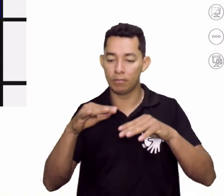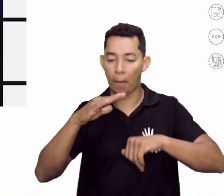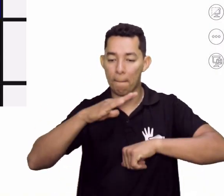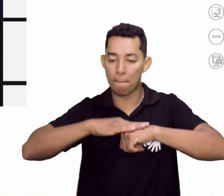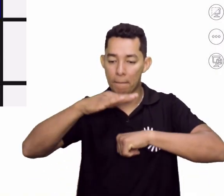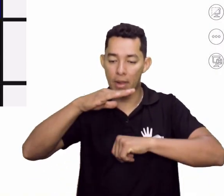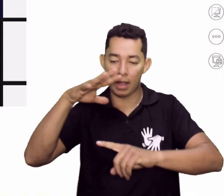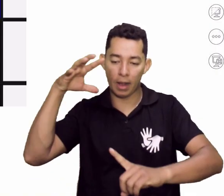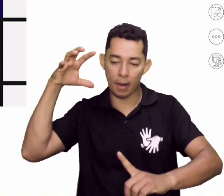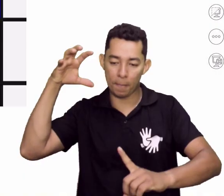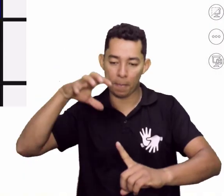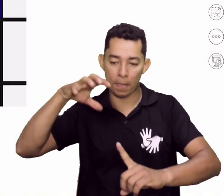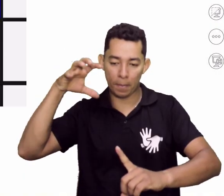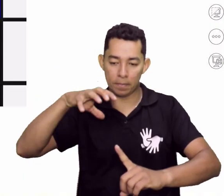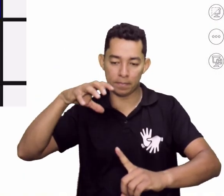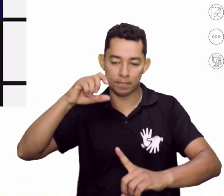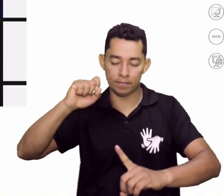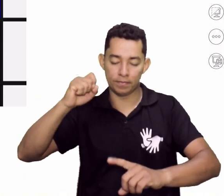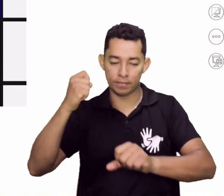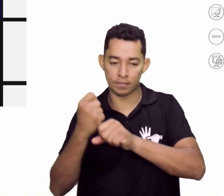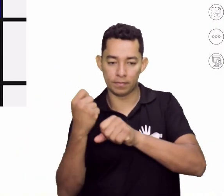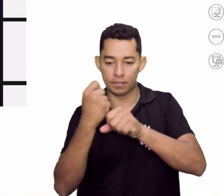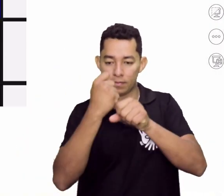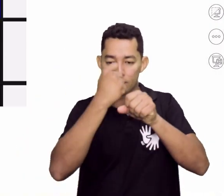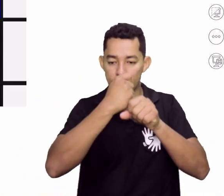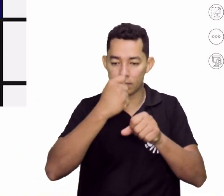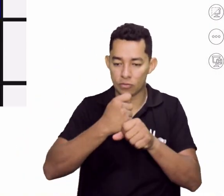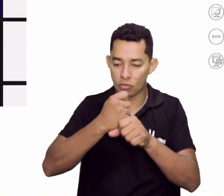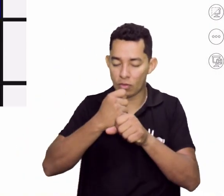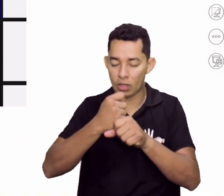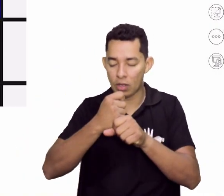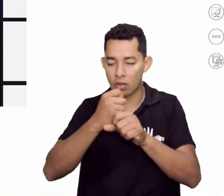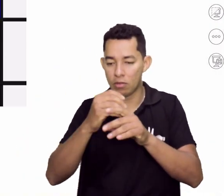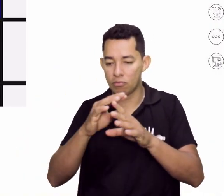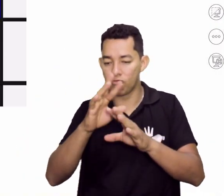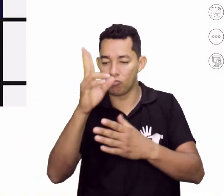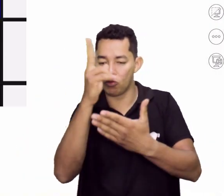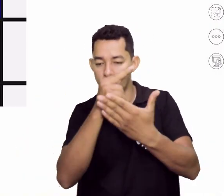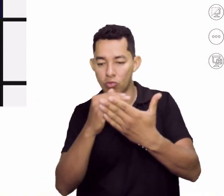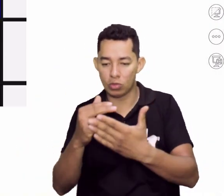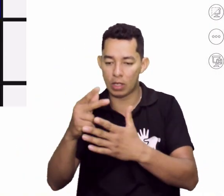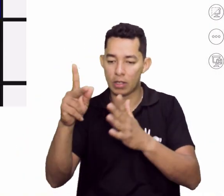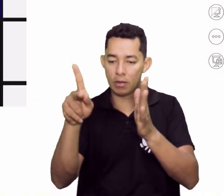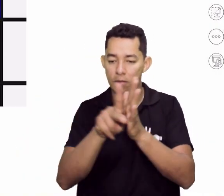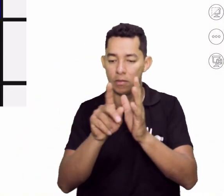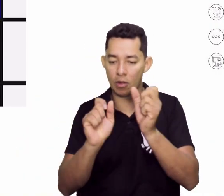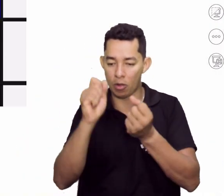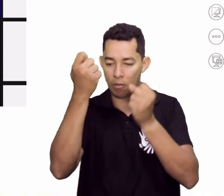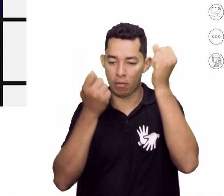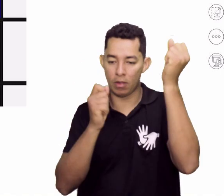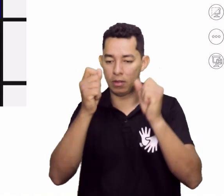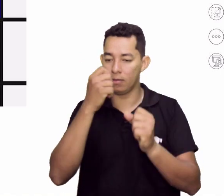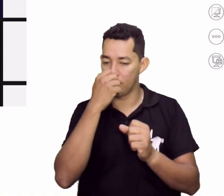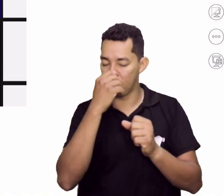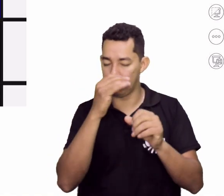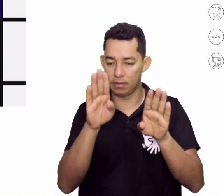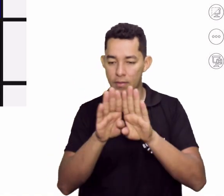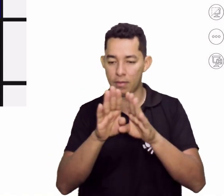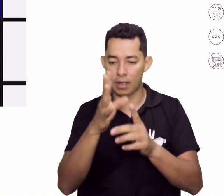mais influenciaram a arquitetura, o design, o desenho industrial e as artes